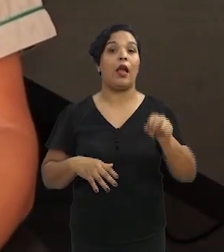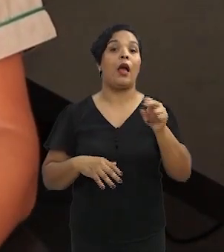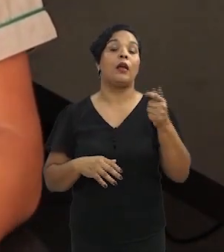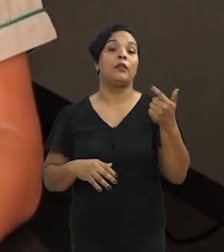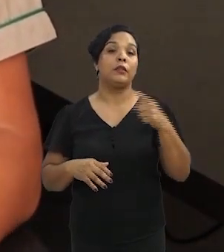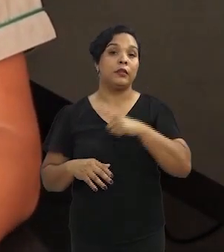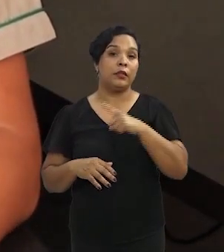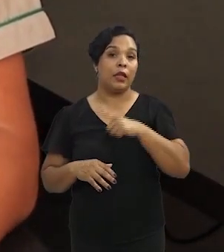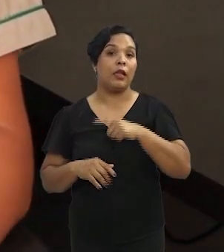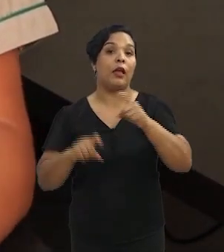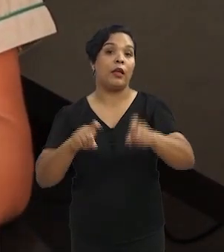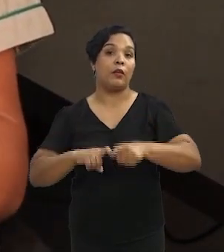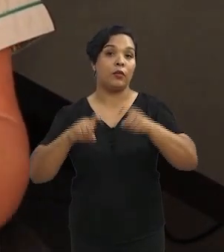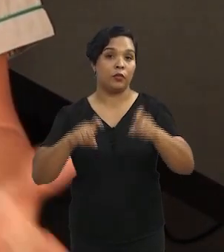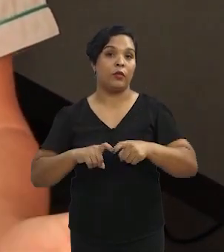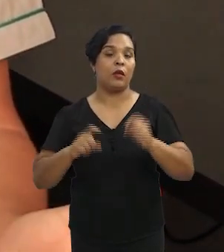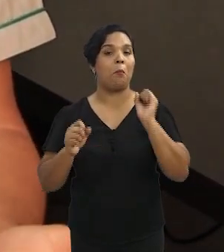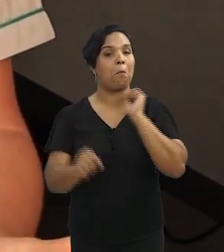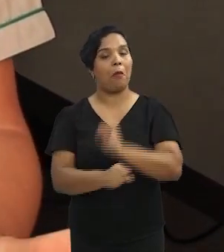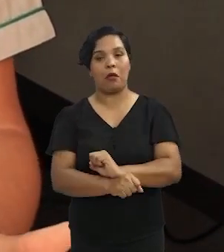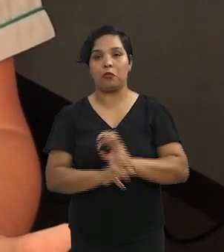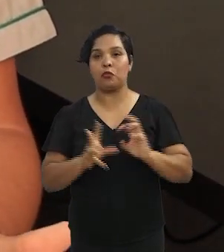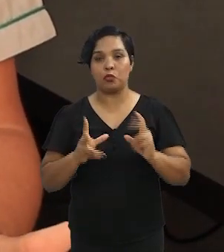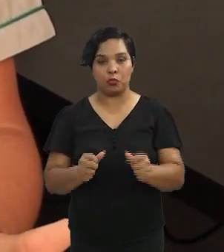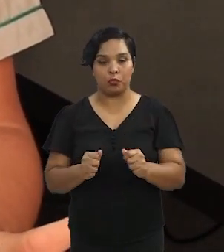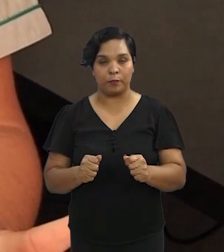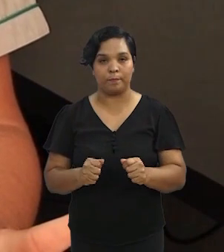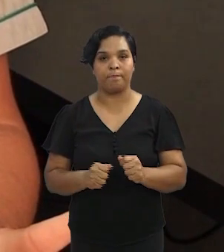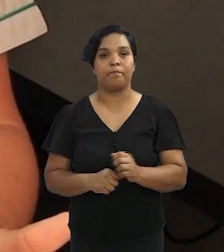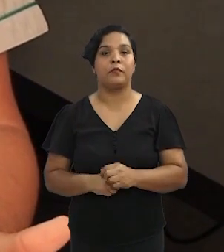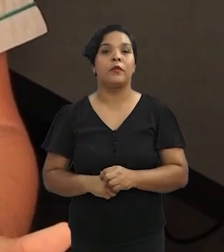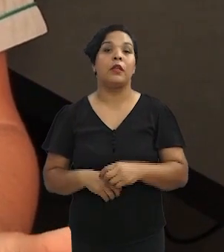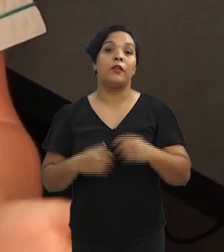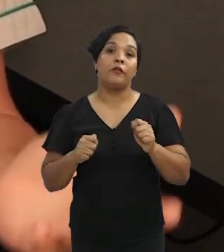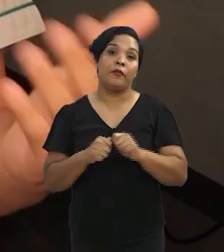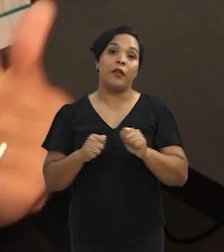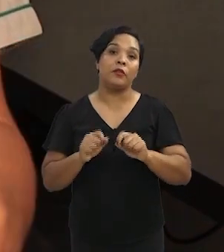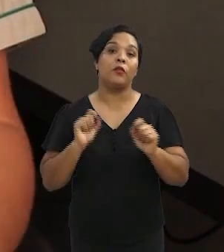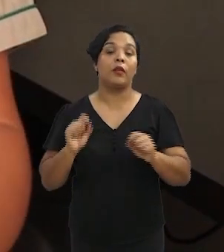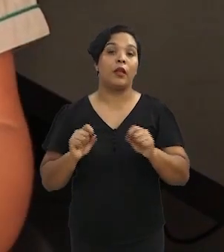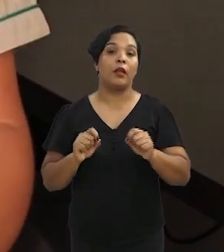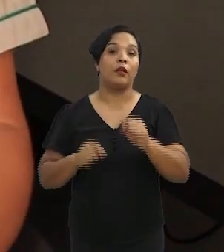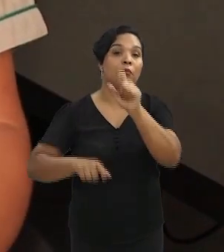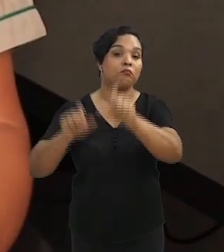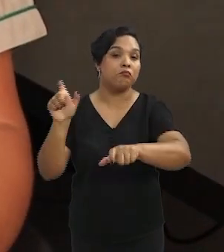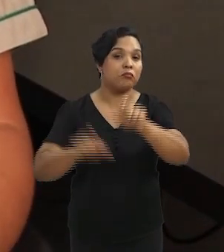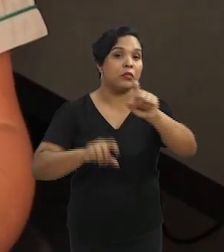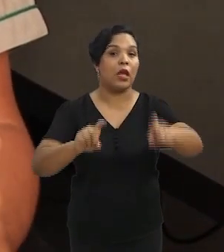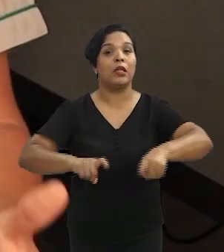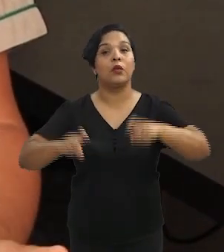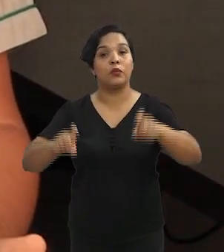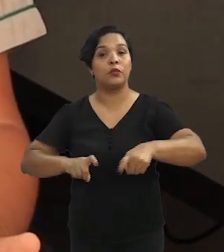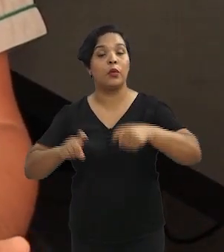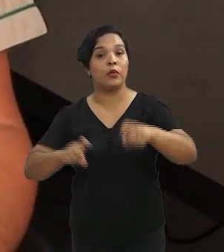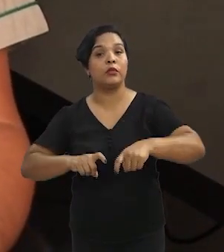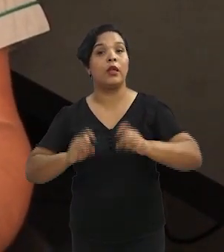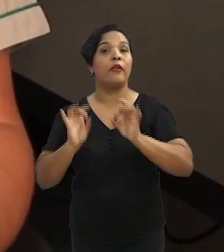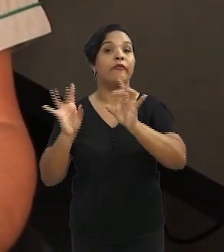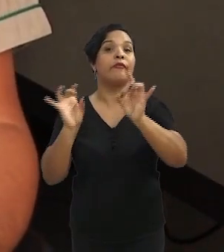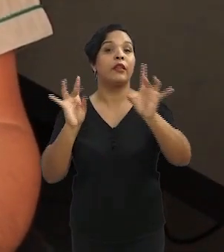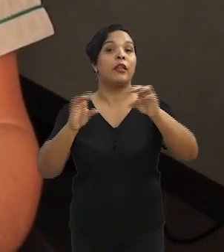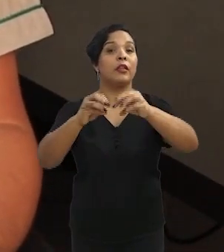do perímetro irrigado de Seraíma, ela foi praticamente extinta, né? E isso fez com que muitos produtores, muitos